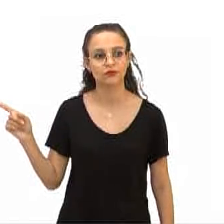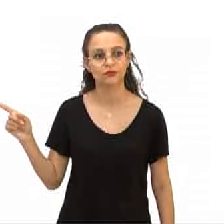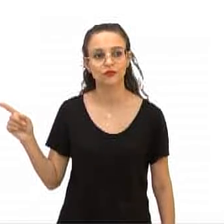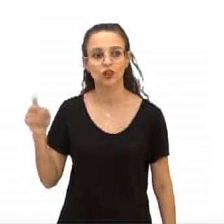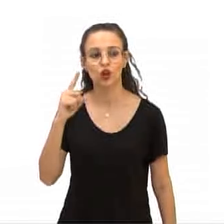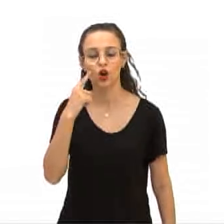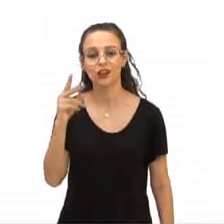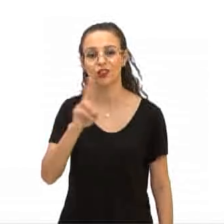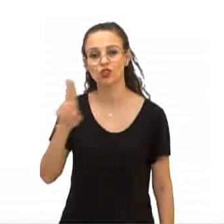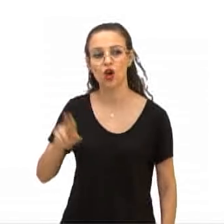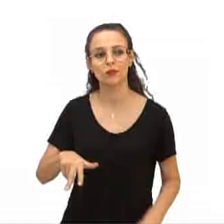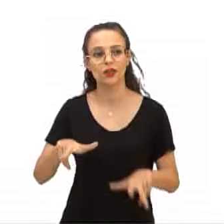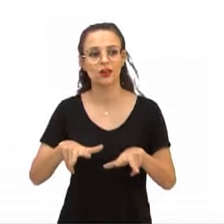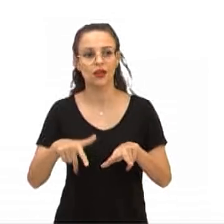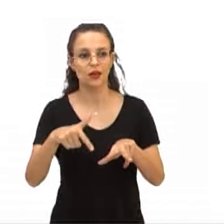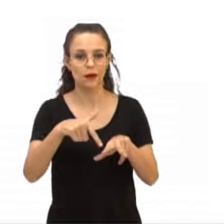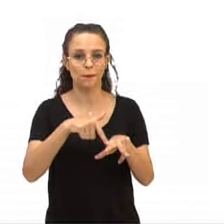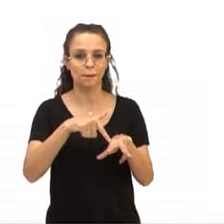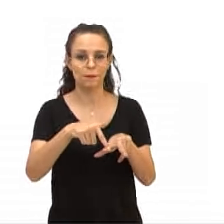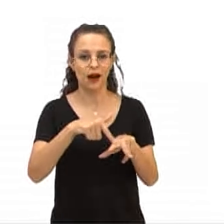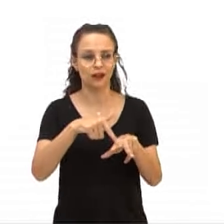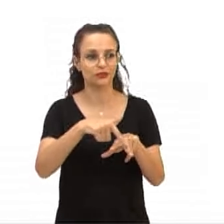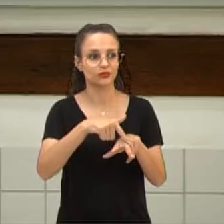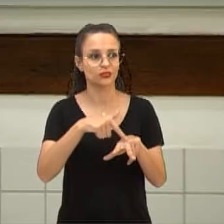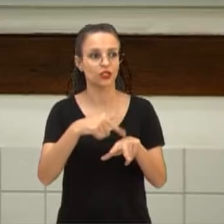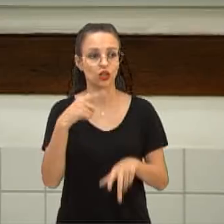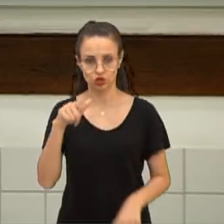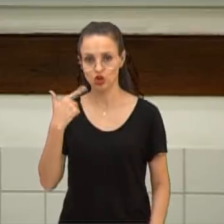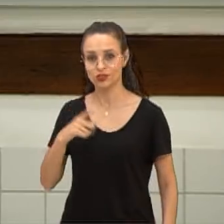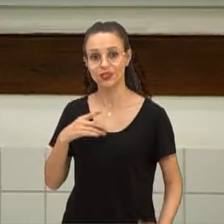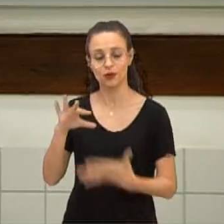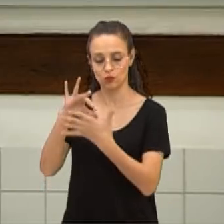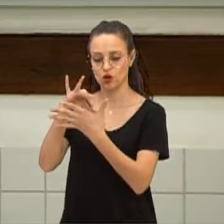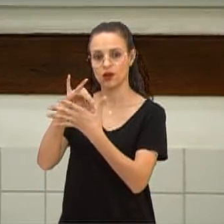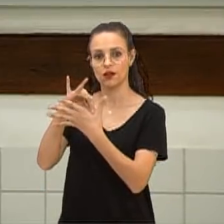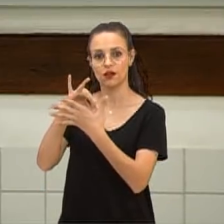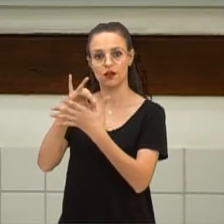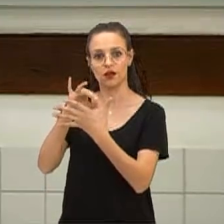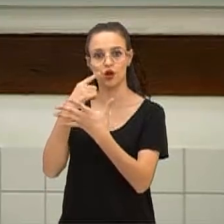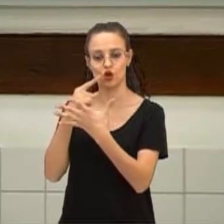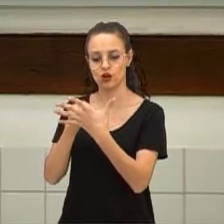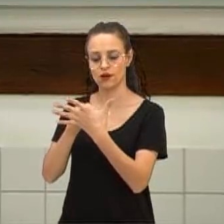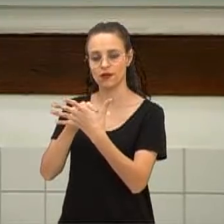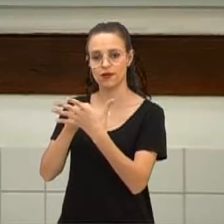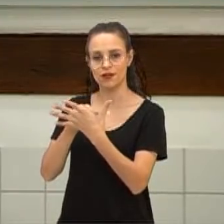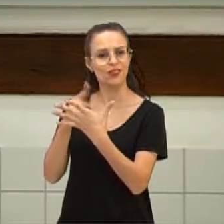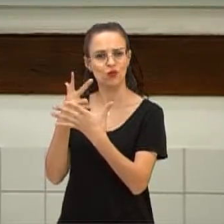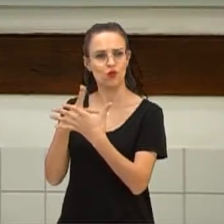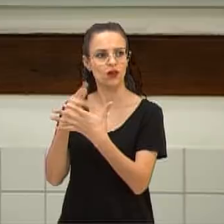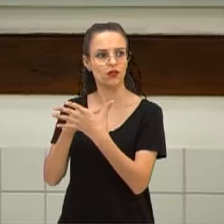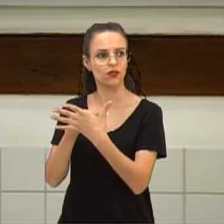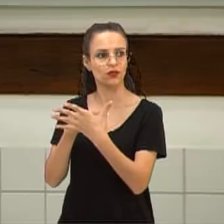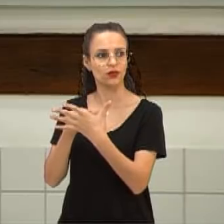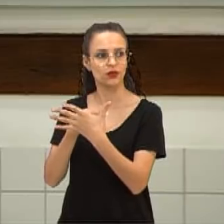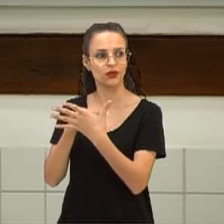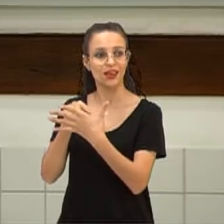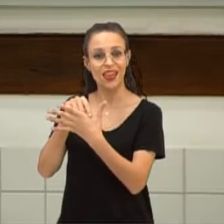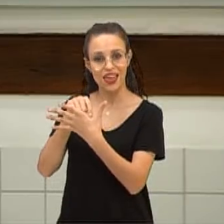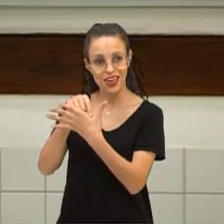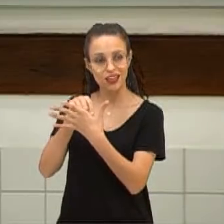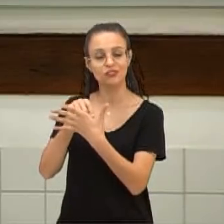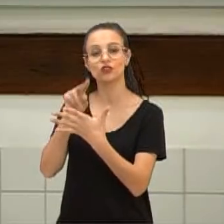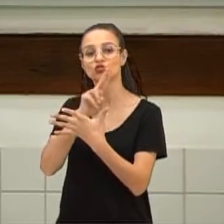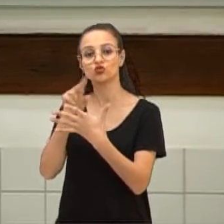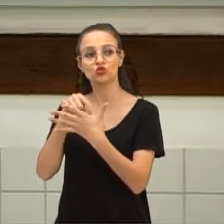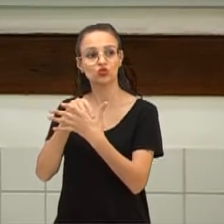membrana interdigital. Nós temos a membrana interdigital, olha aqui, ó. É essa membraninha que fica entre os dedos, ó. Tá bom? Essa